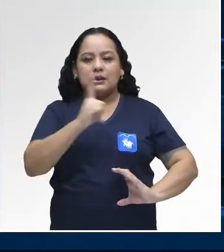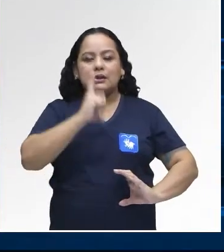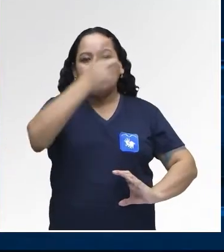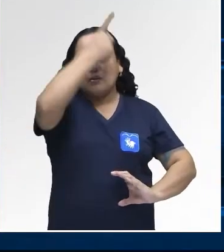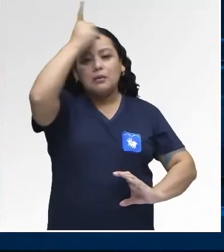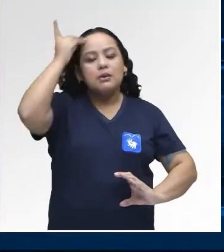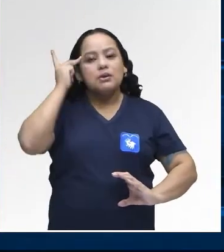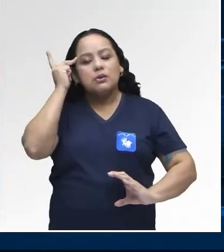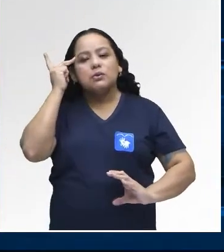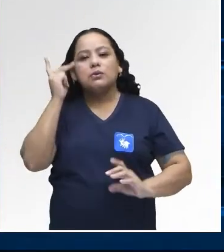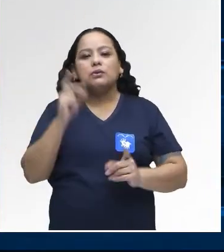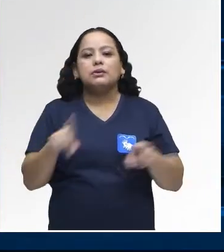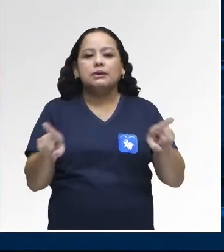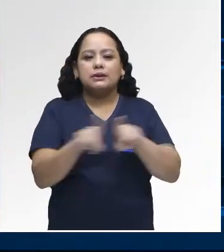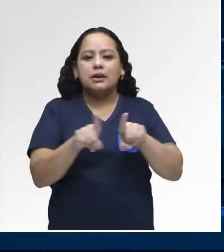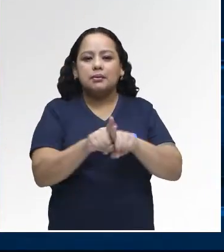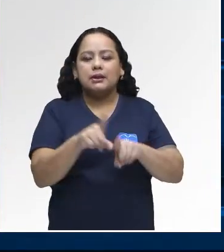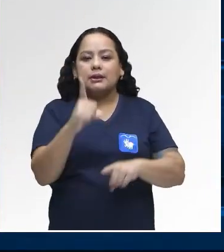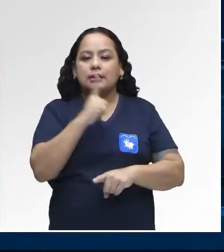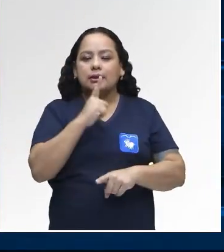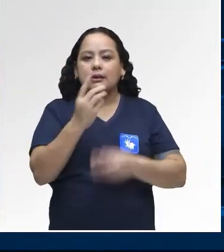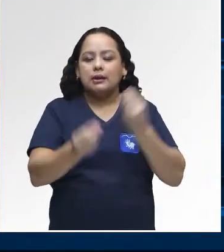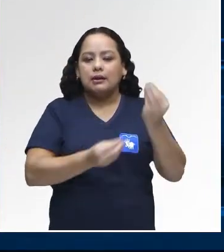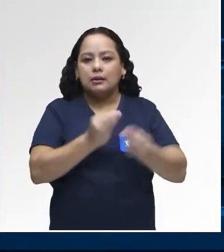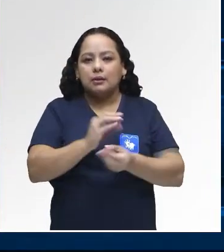pessoa. Também vai ter